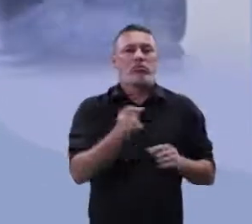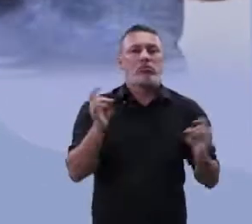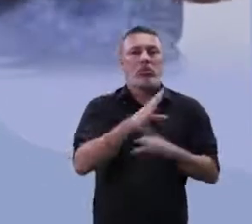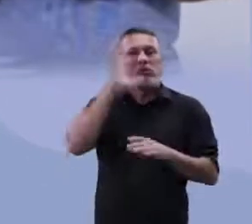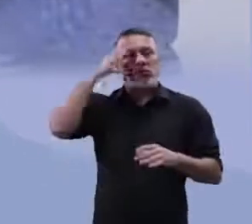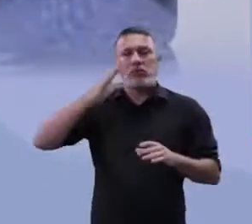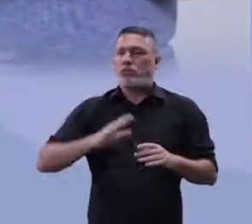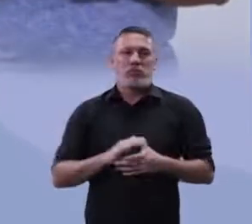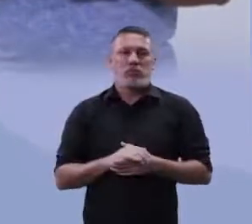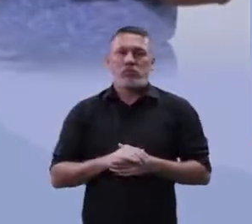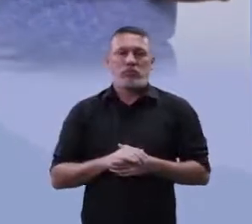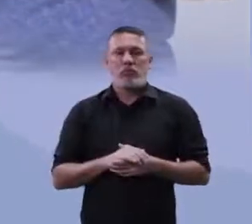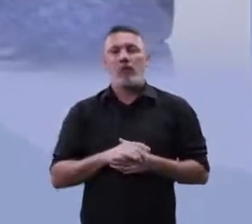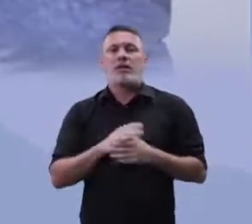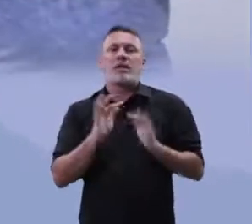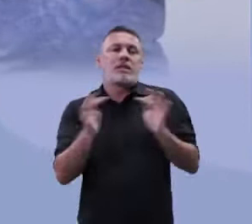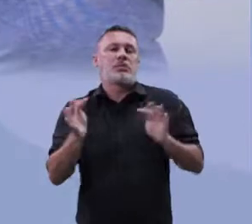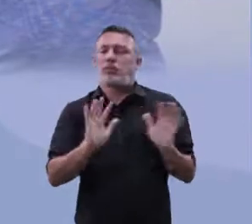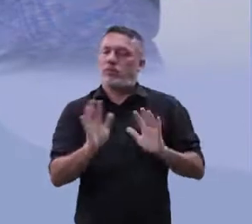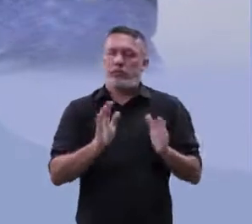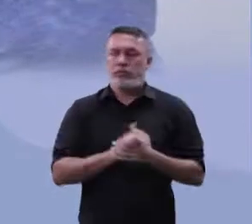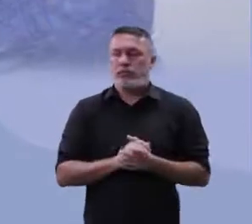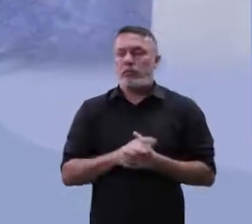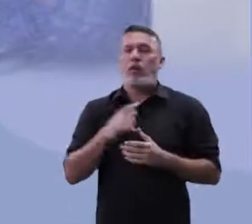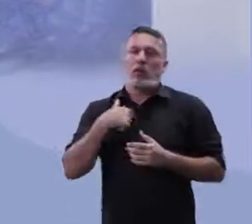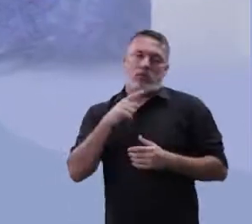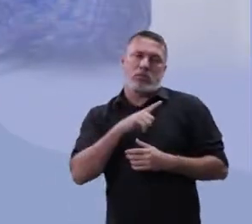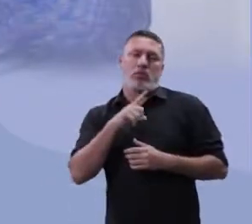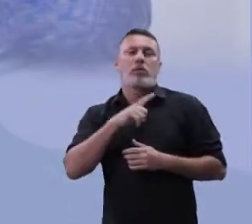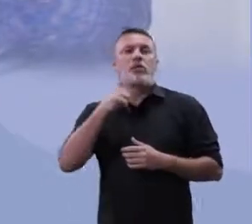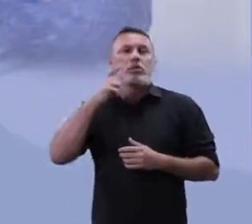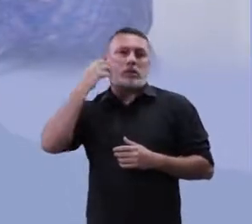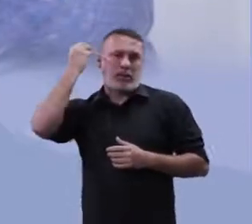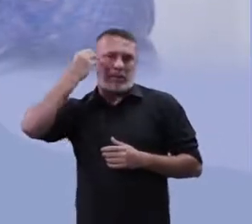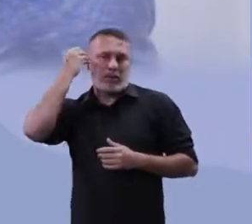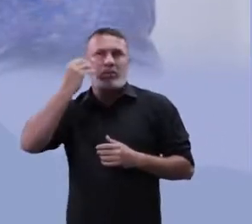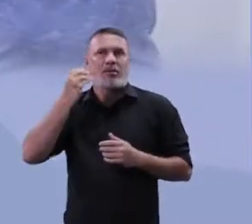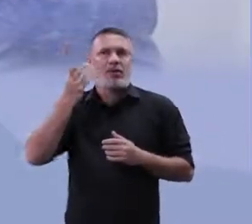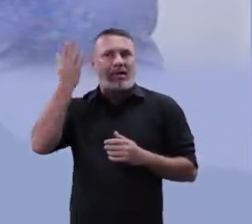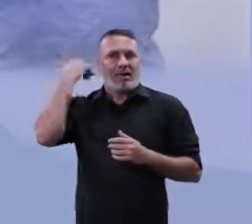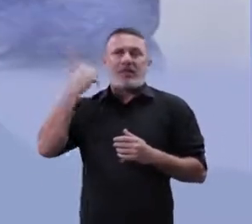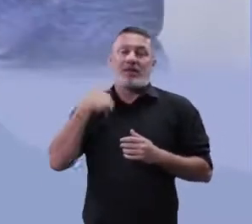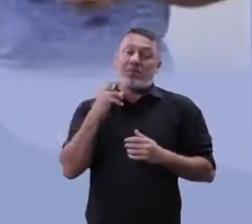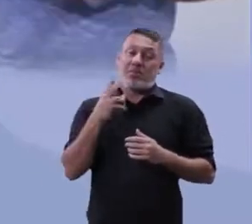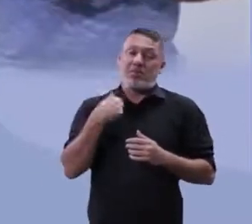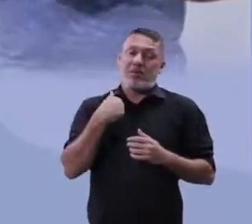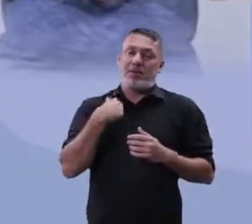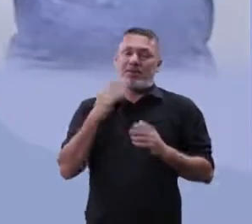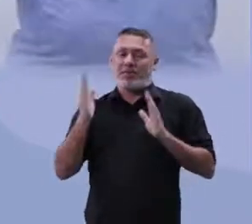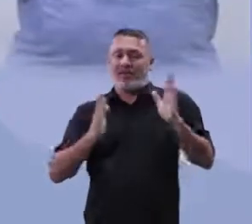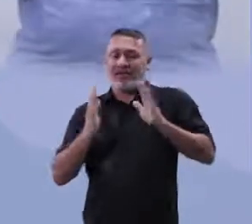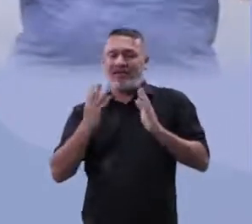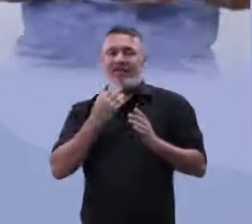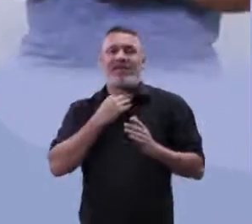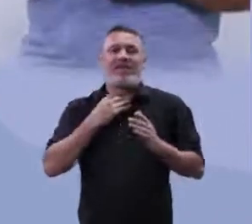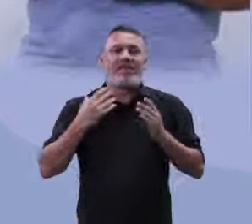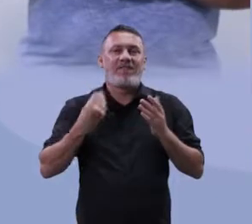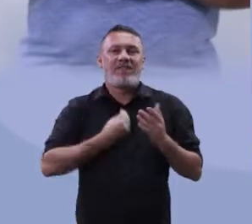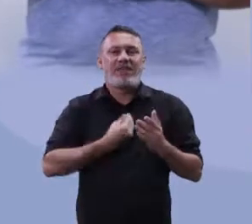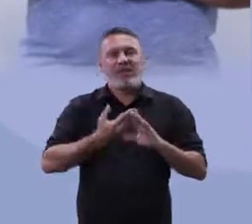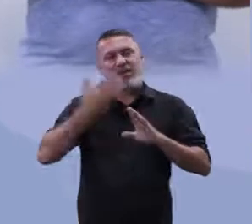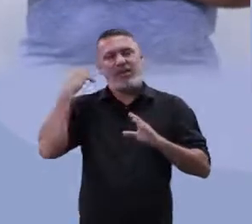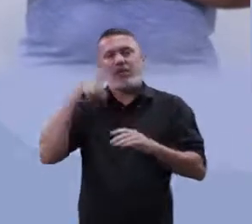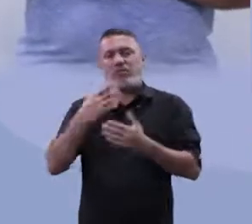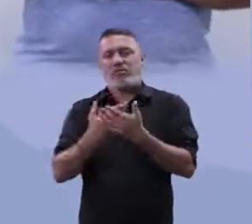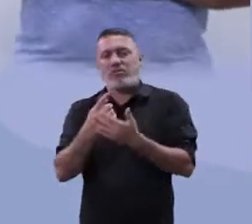ali, olha, tá ali e acabou. Simples assim. Eu tenho uma experiência na minha época, eu sempre vou falar isso aí, na minha época,